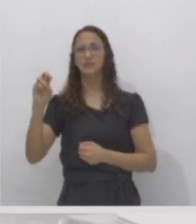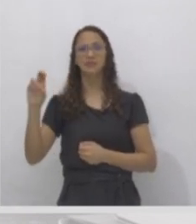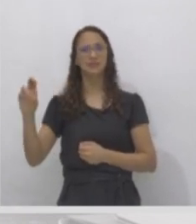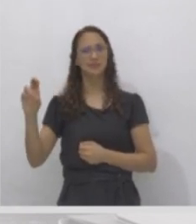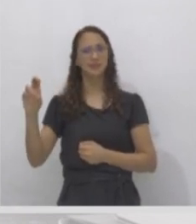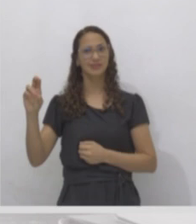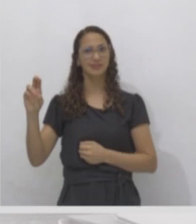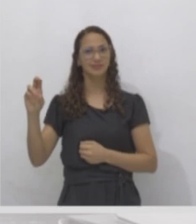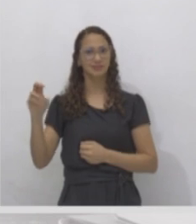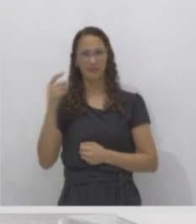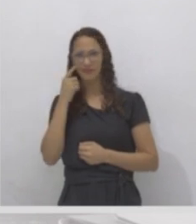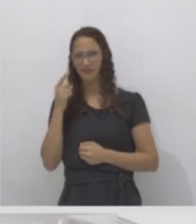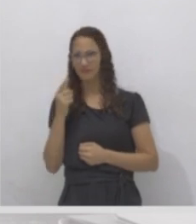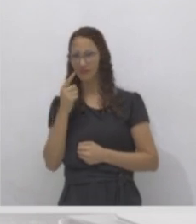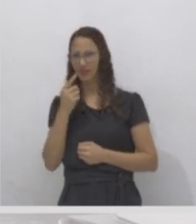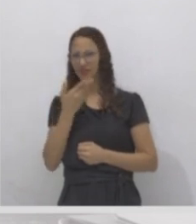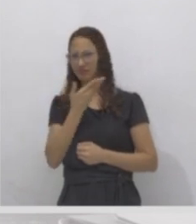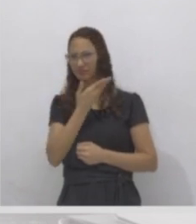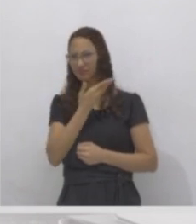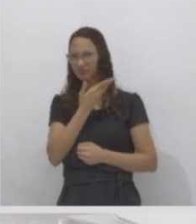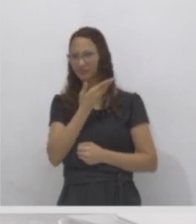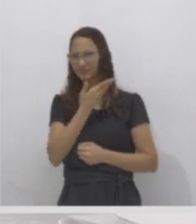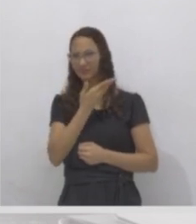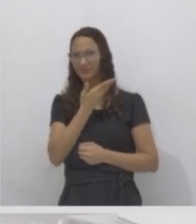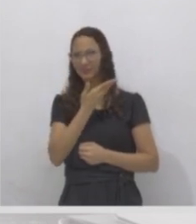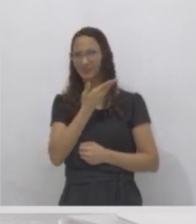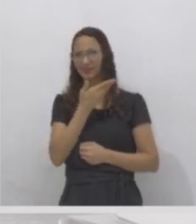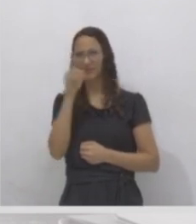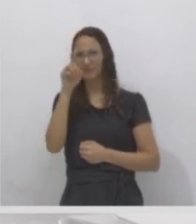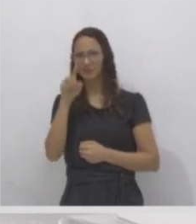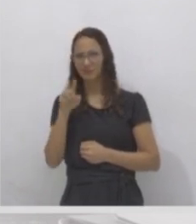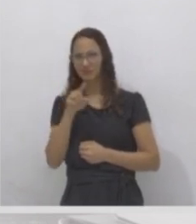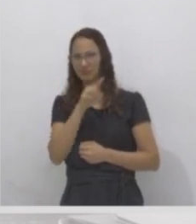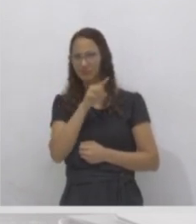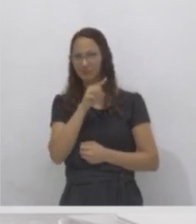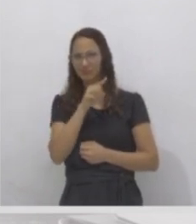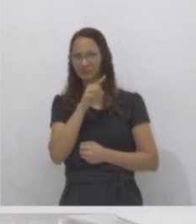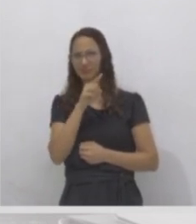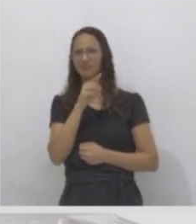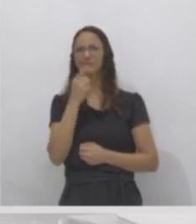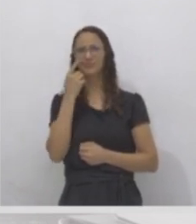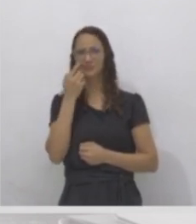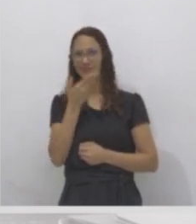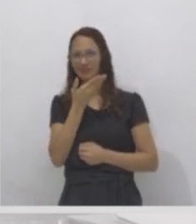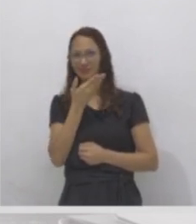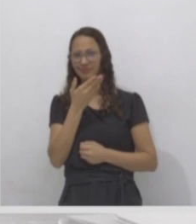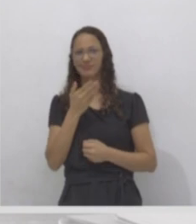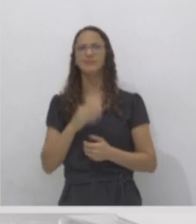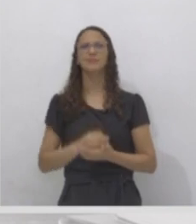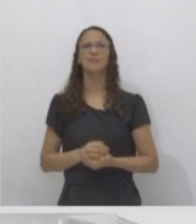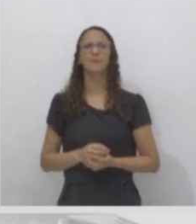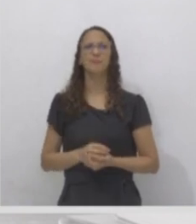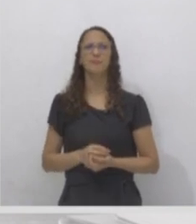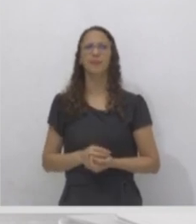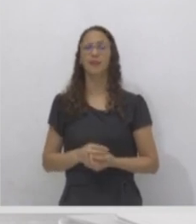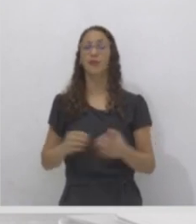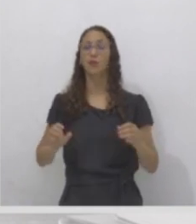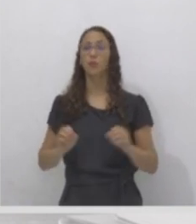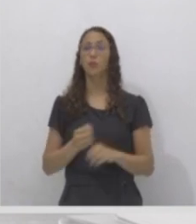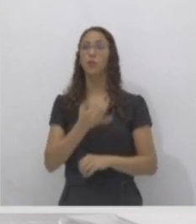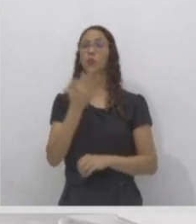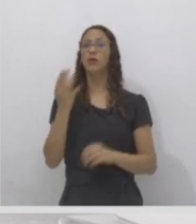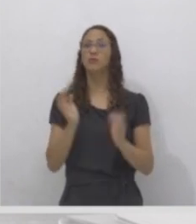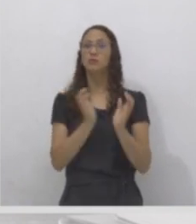5.305. Vocês estão conseguindo visualizar direitinho todas essas formações? E, por fim, nós temos